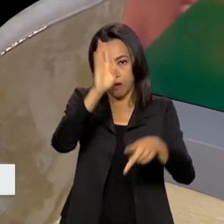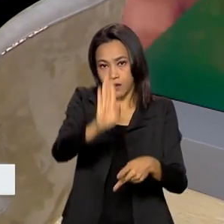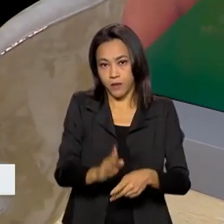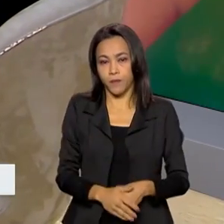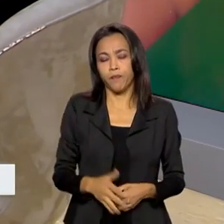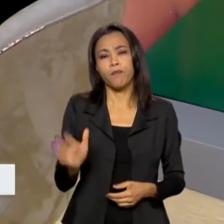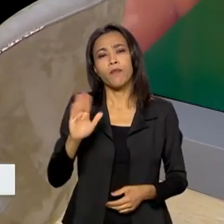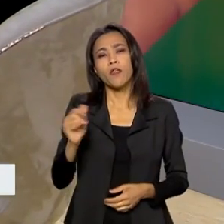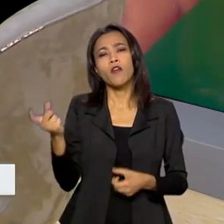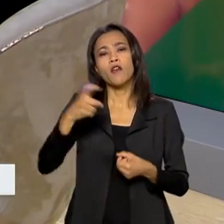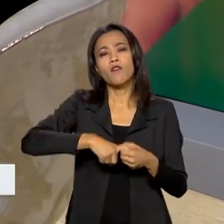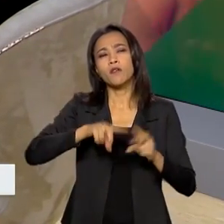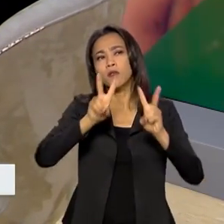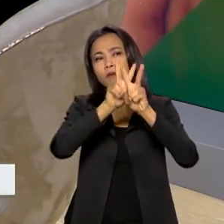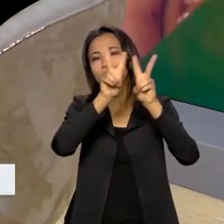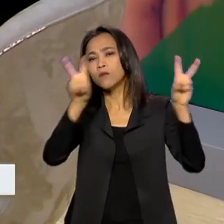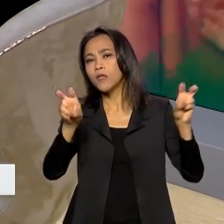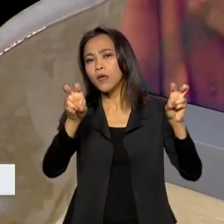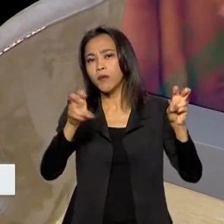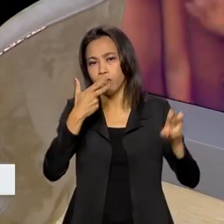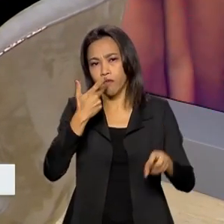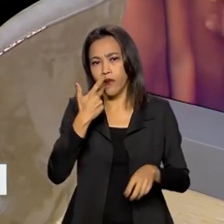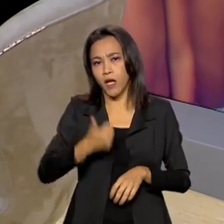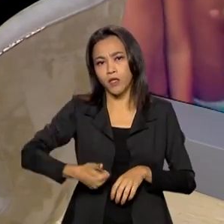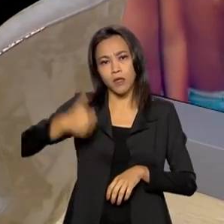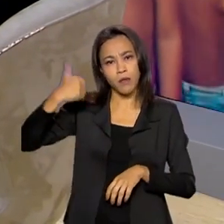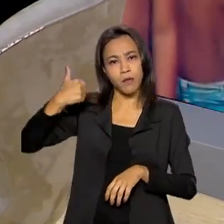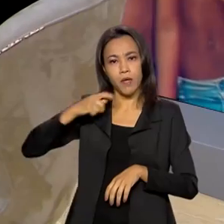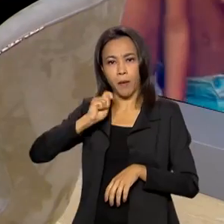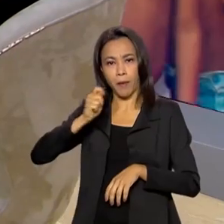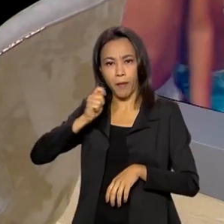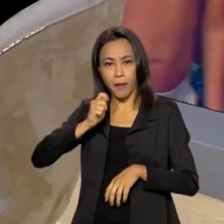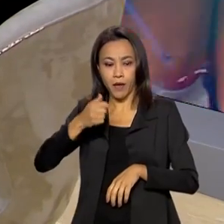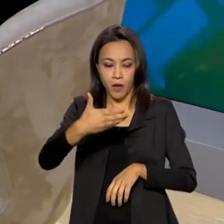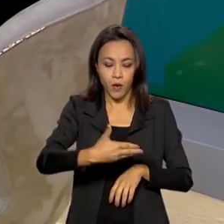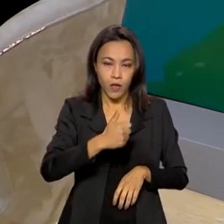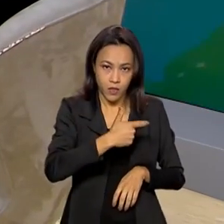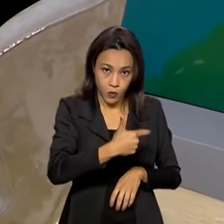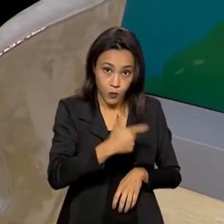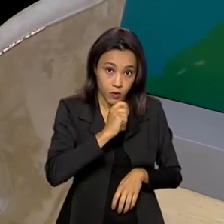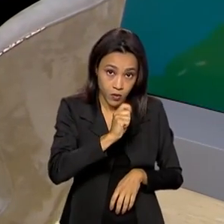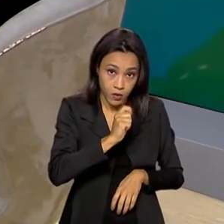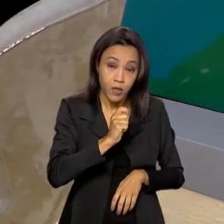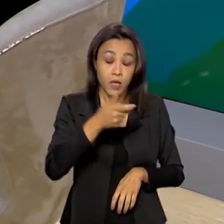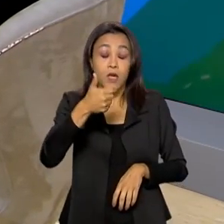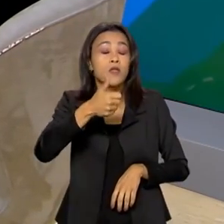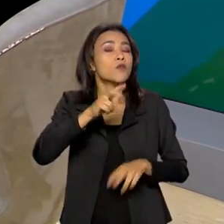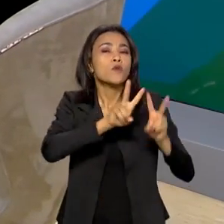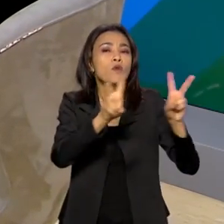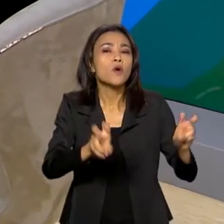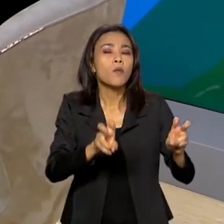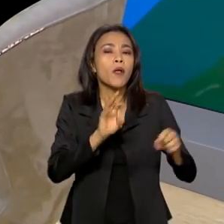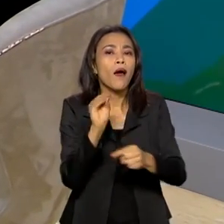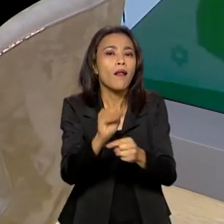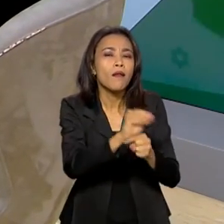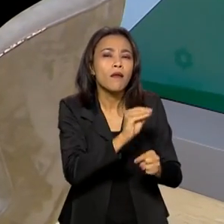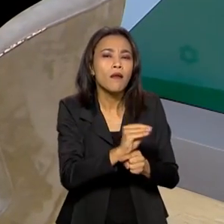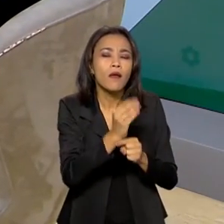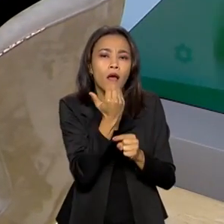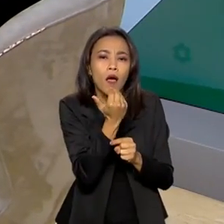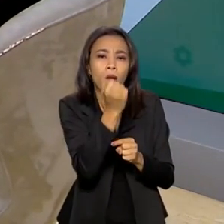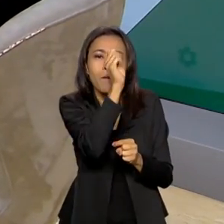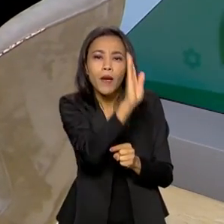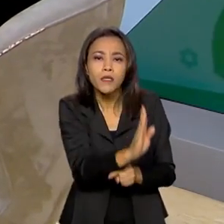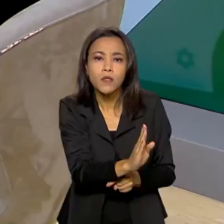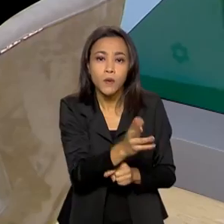um tema que o senhor falou rapidamente no primeiro bloco sobre o alimenta Brasil e essa questão né Desse apoio à Agricultura Familiar a